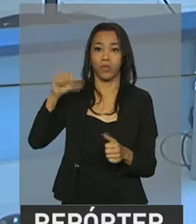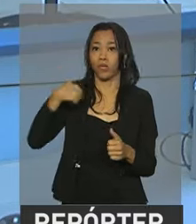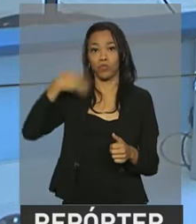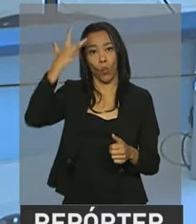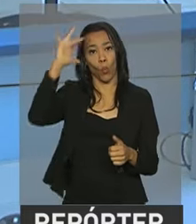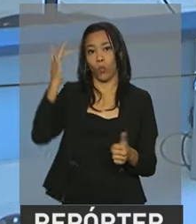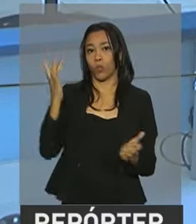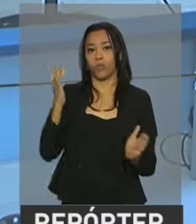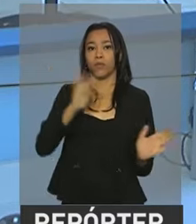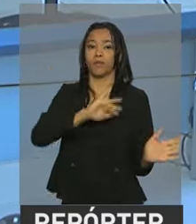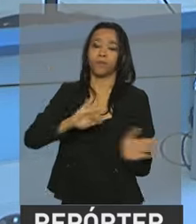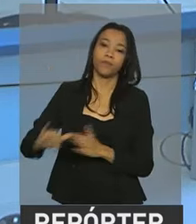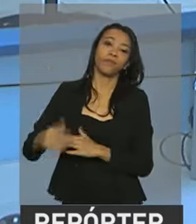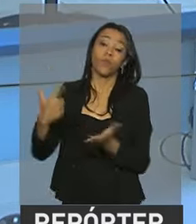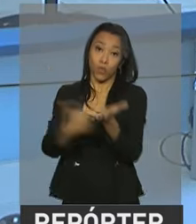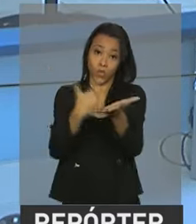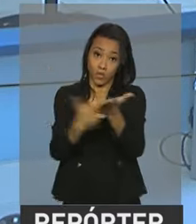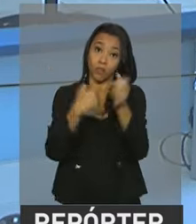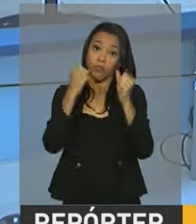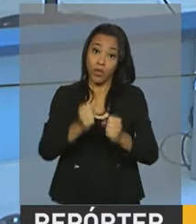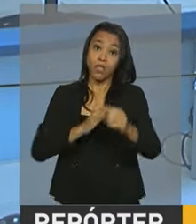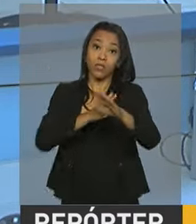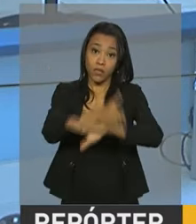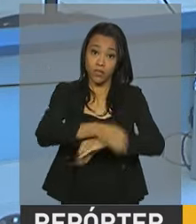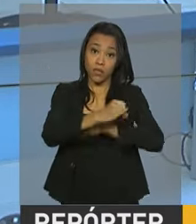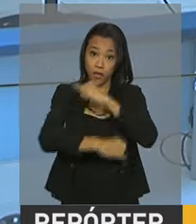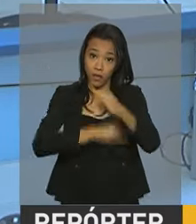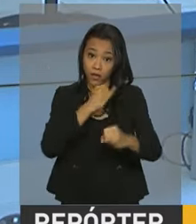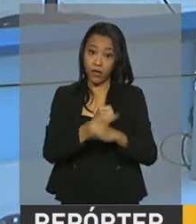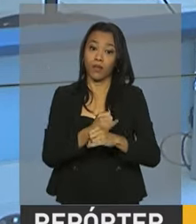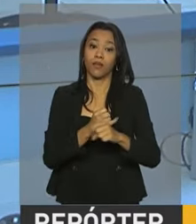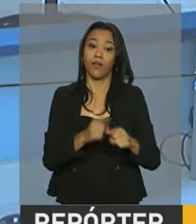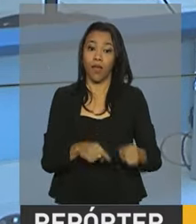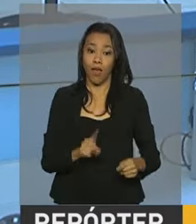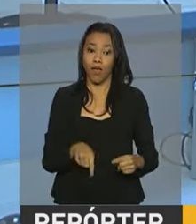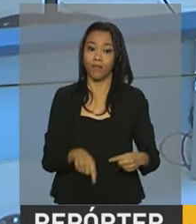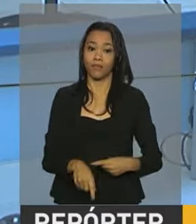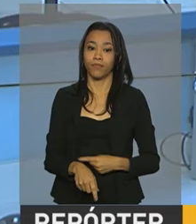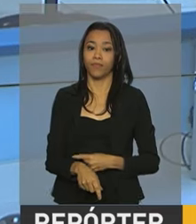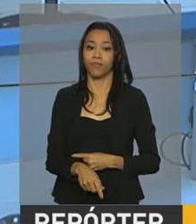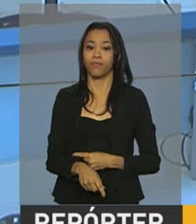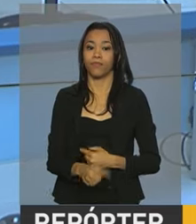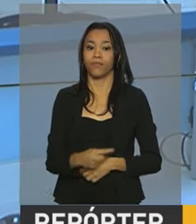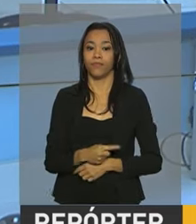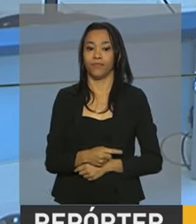o manual pode ser acessado no portal da Embrapa o endereço é